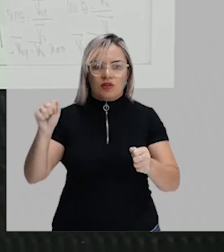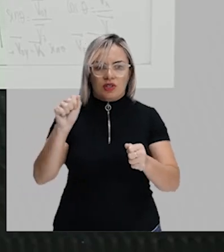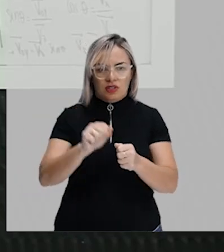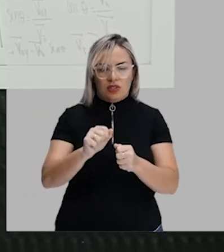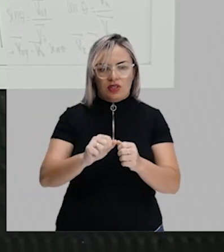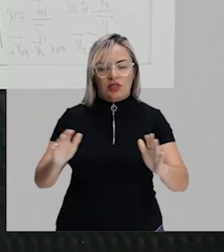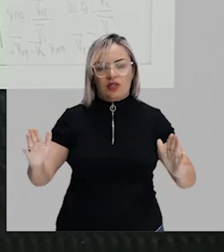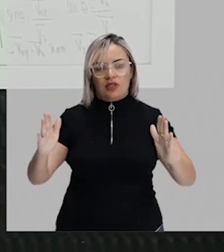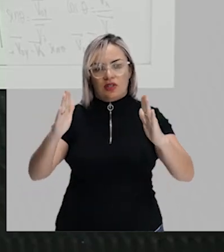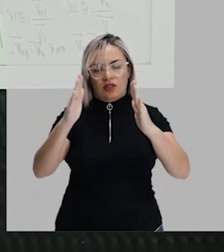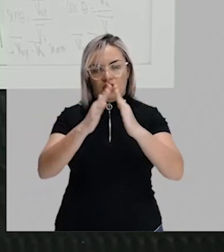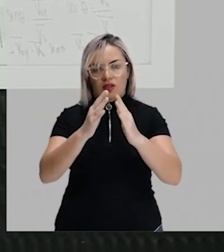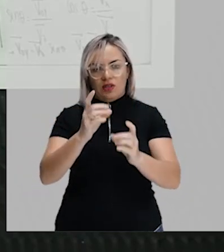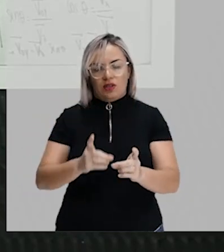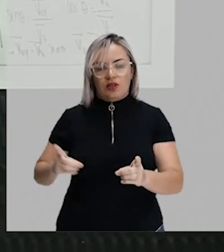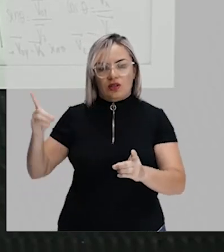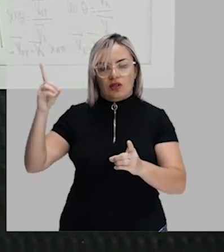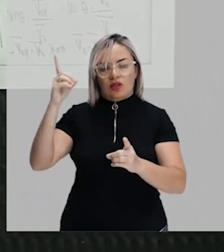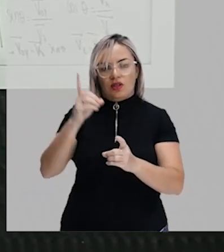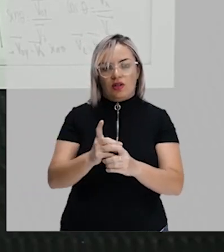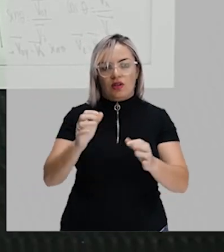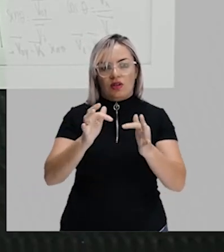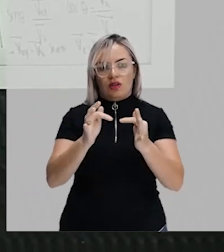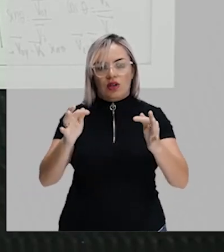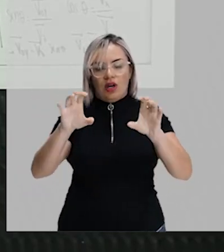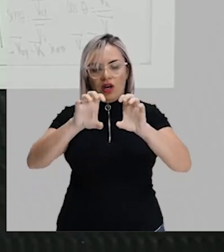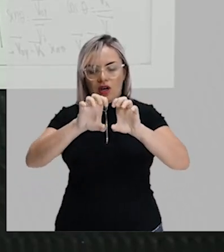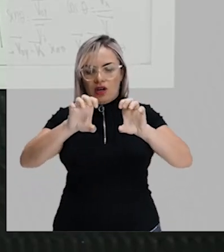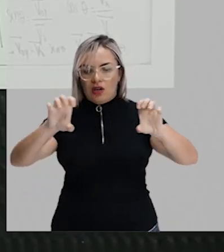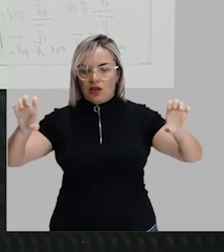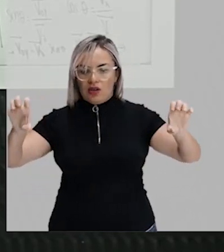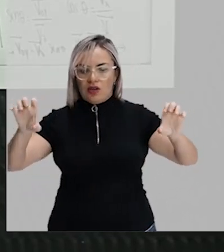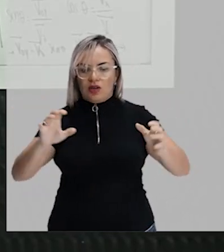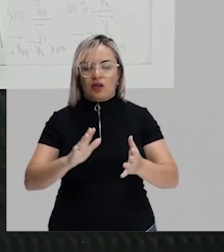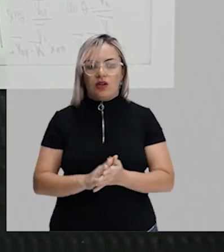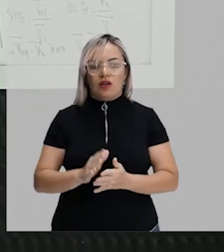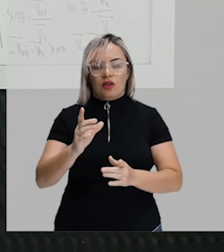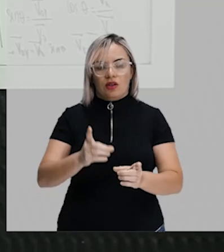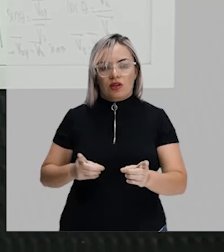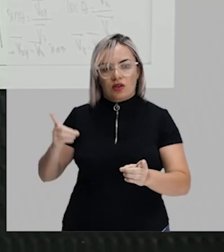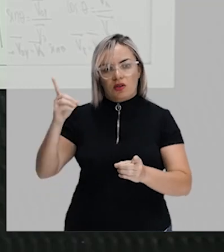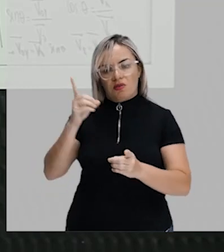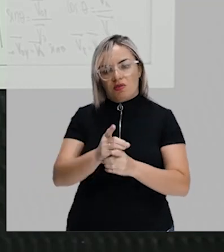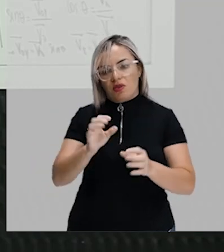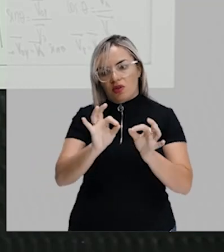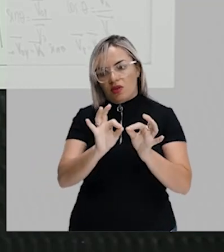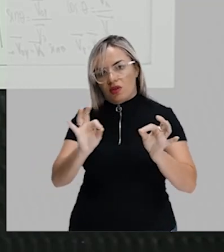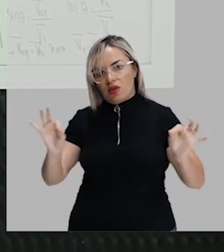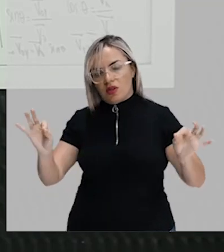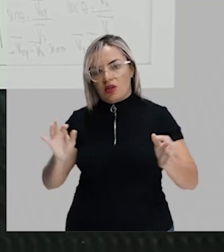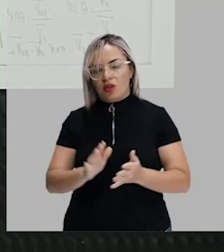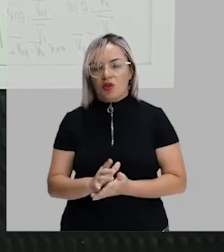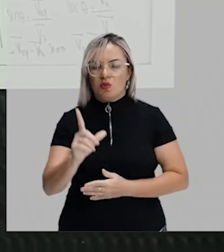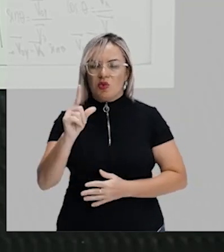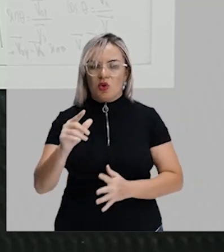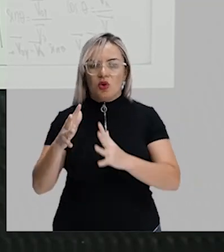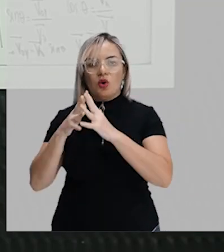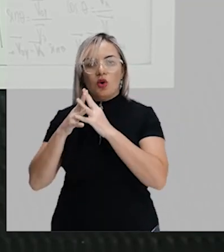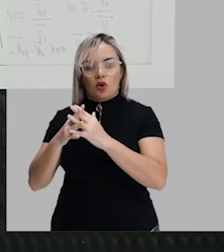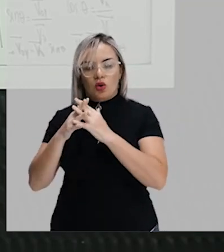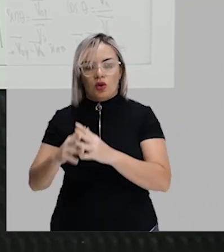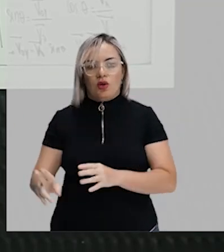essas funções, né? Essas equações que vão se formar, certo? Algumas bem extensas e outras aí um pouco mais complexas,